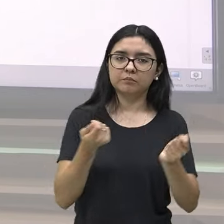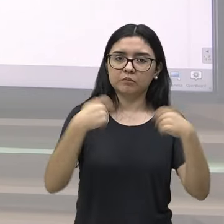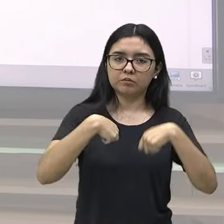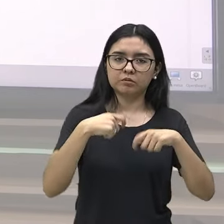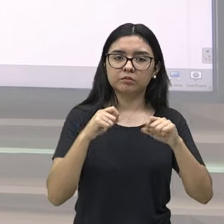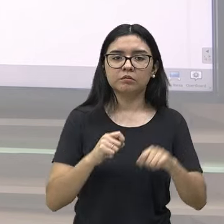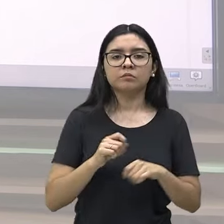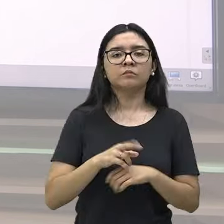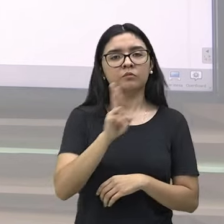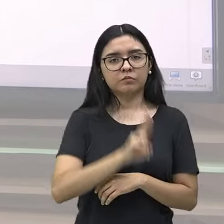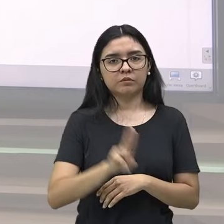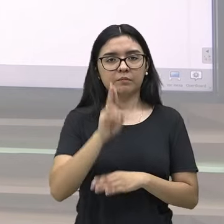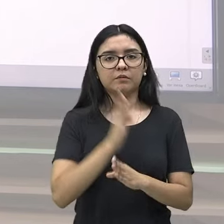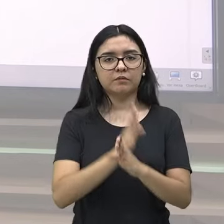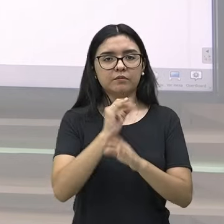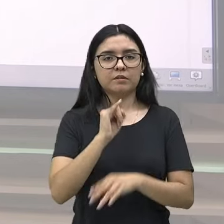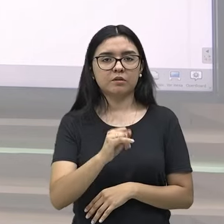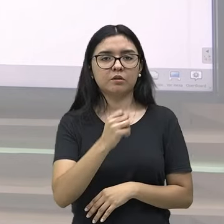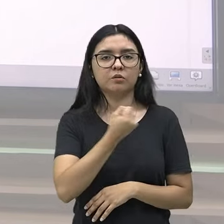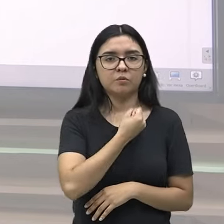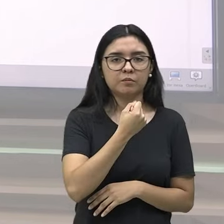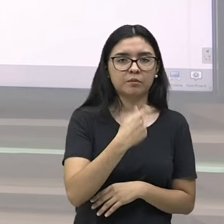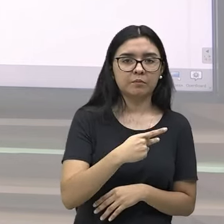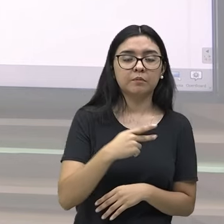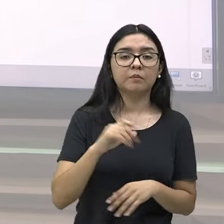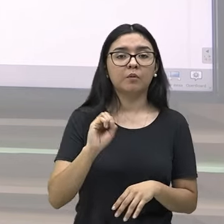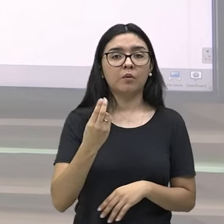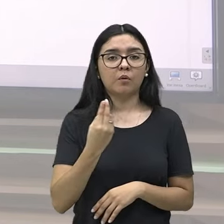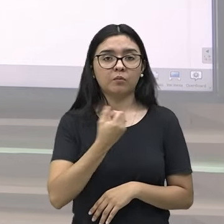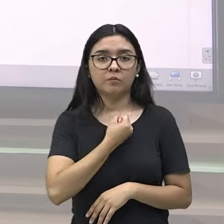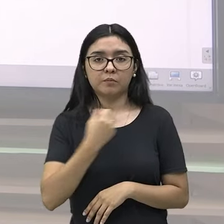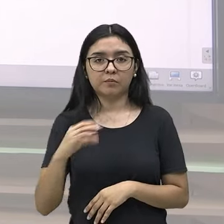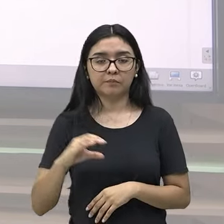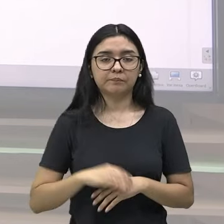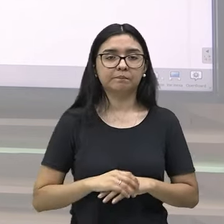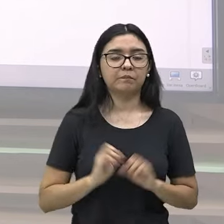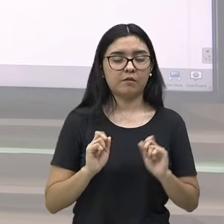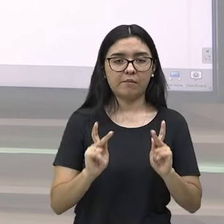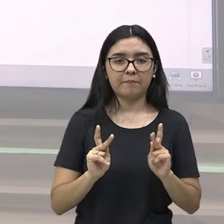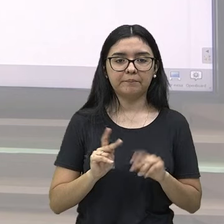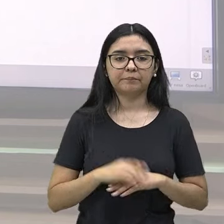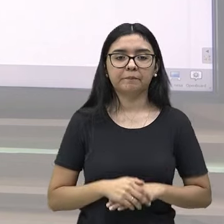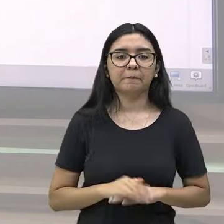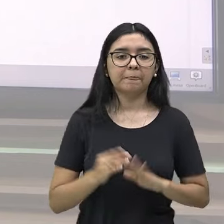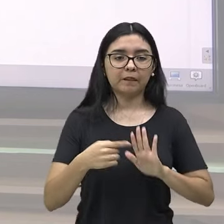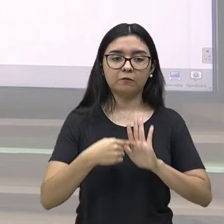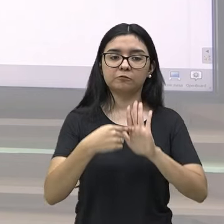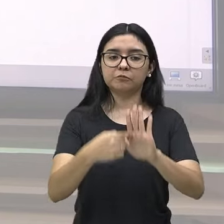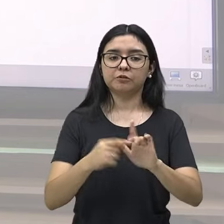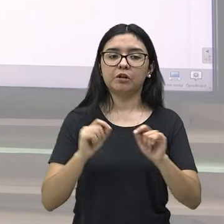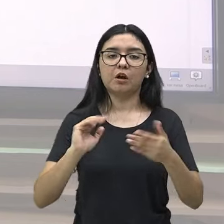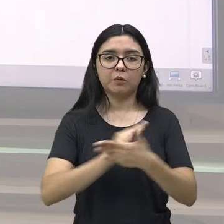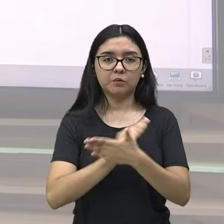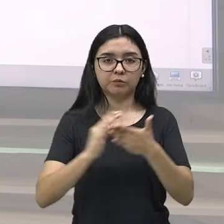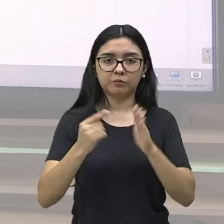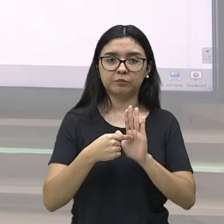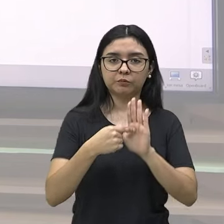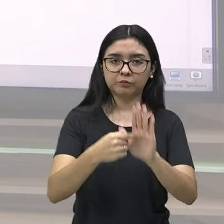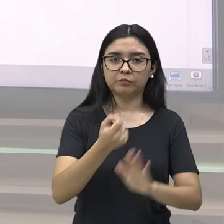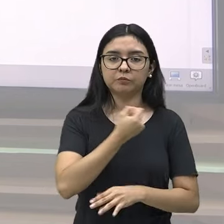para identificarmos se o número é primo ou se o número é composto. Tudo bem? Então, vou te apresentar aqui alguns números e